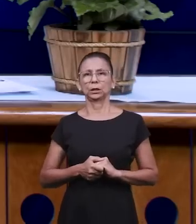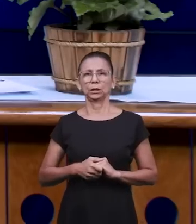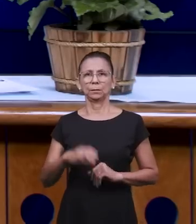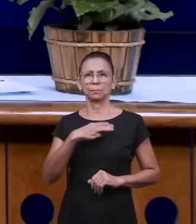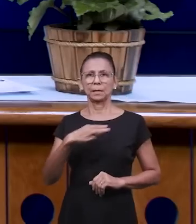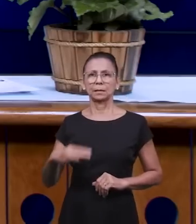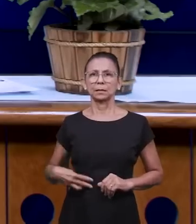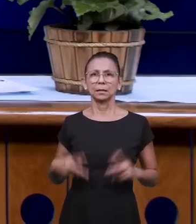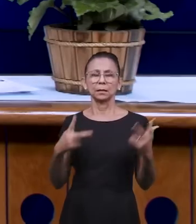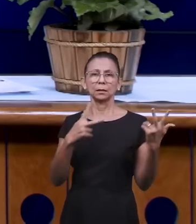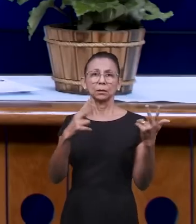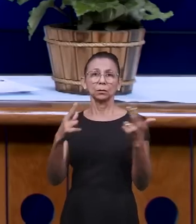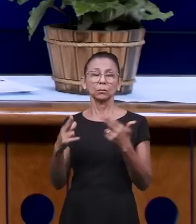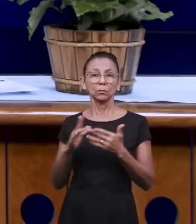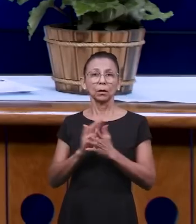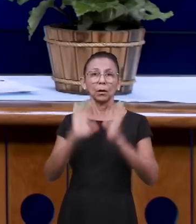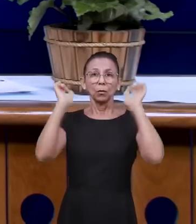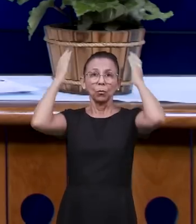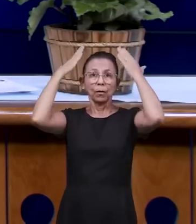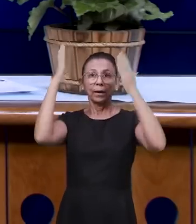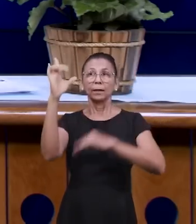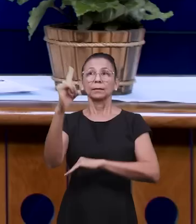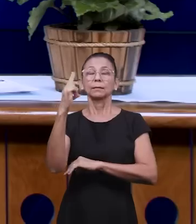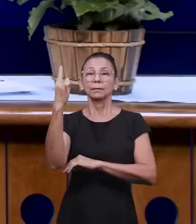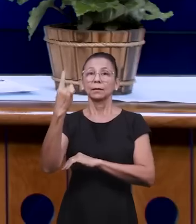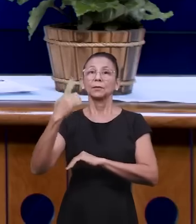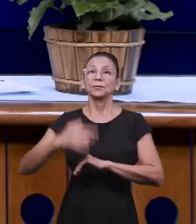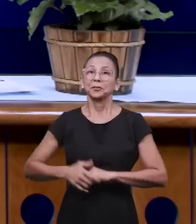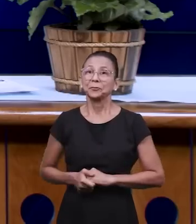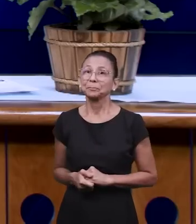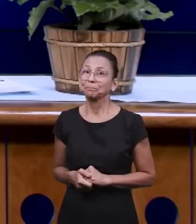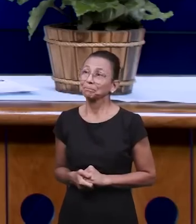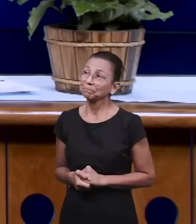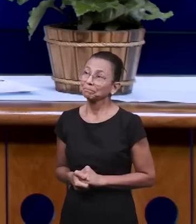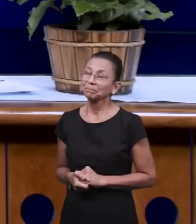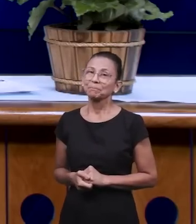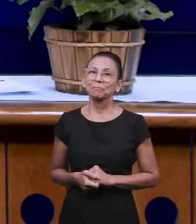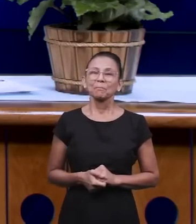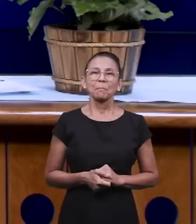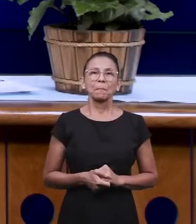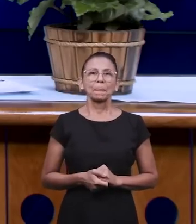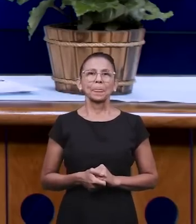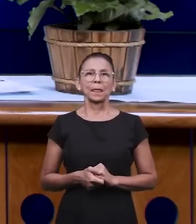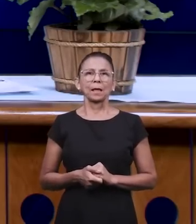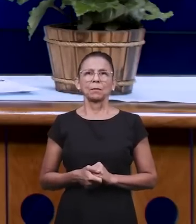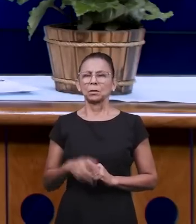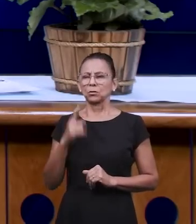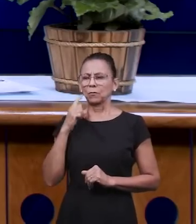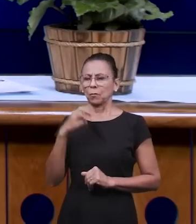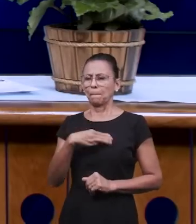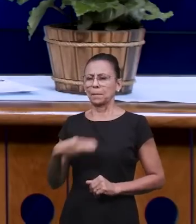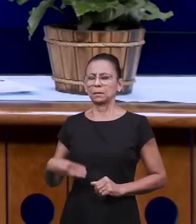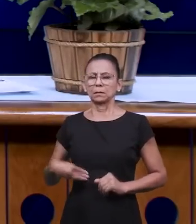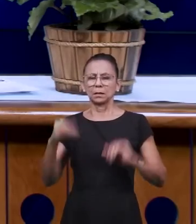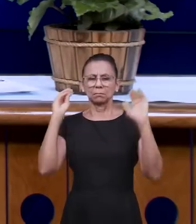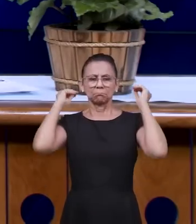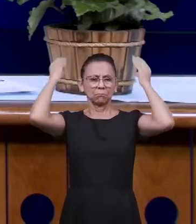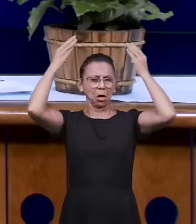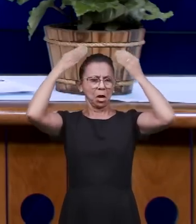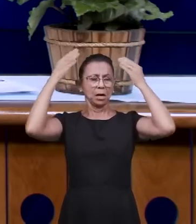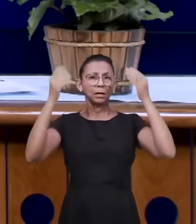Deus. Depois seria revelado que este Messias é o próprio Filho de Deus, o Senhor Jesus. E esta palavra